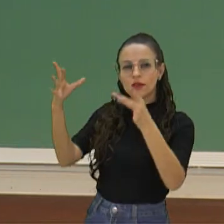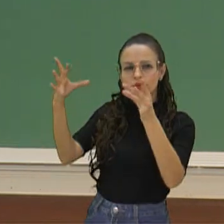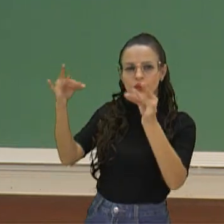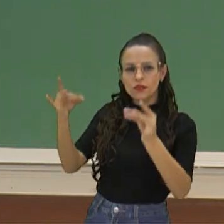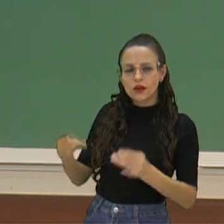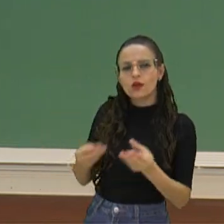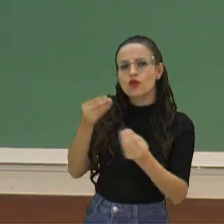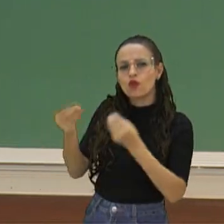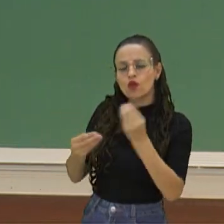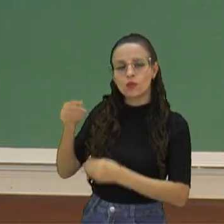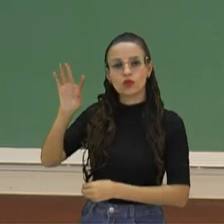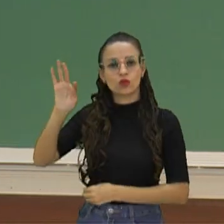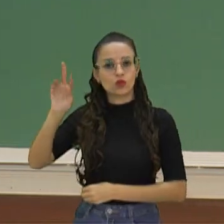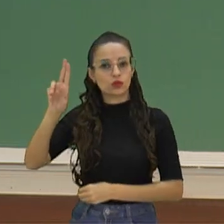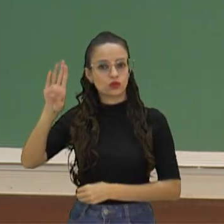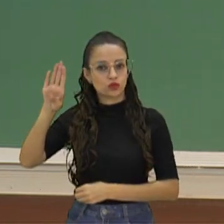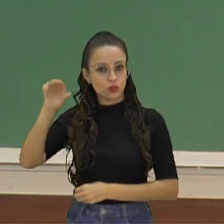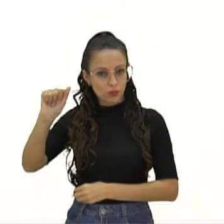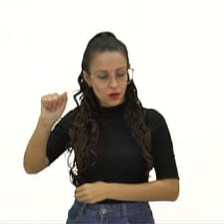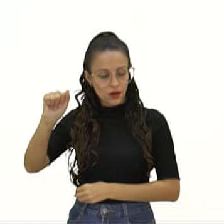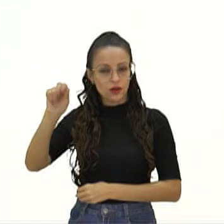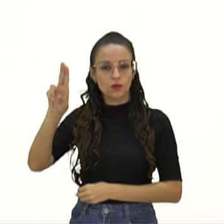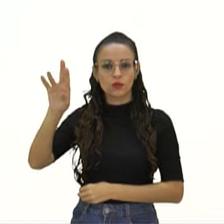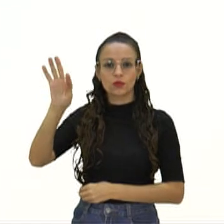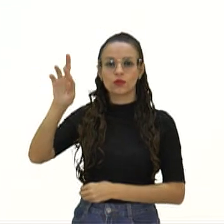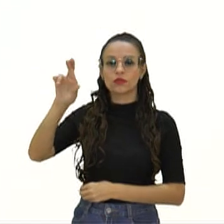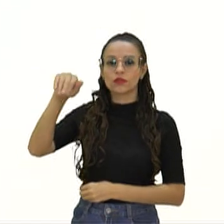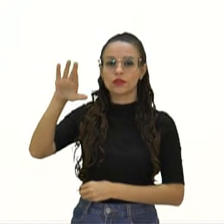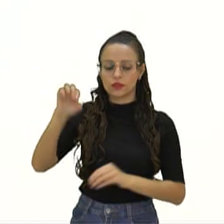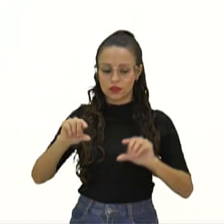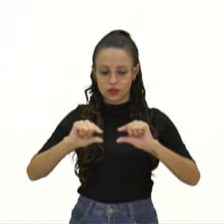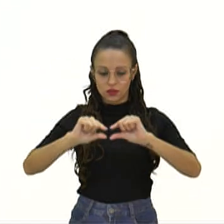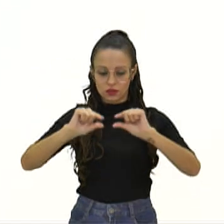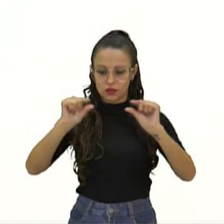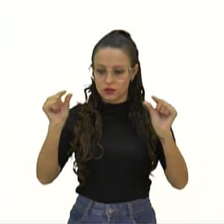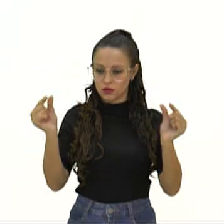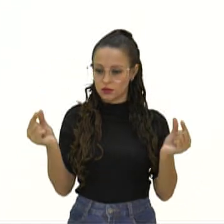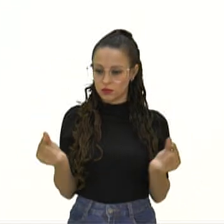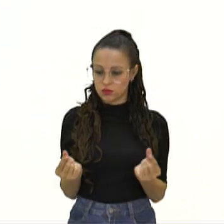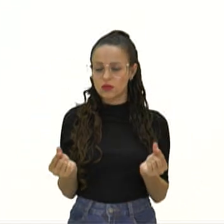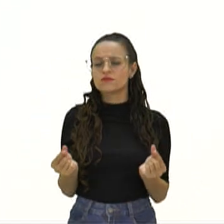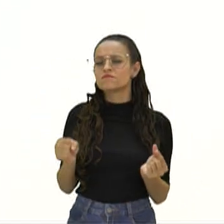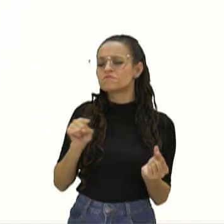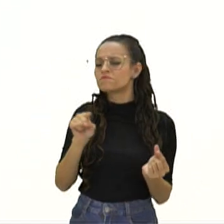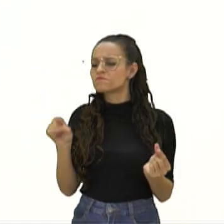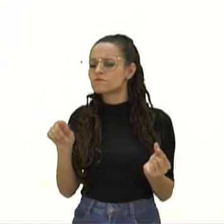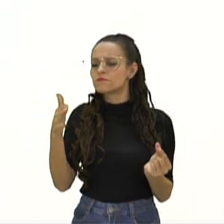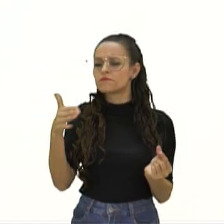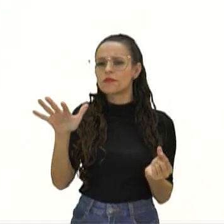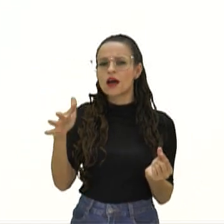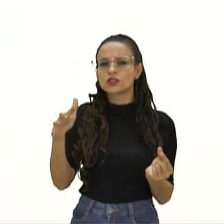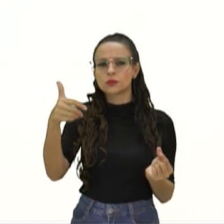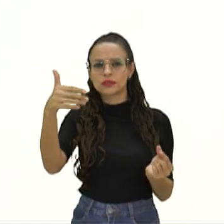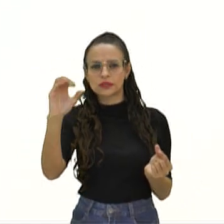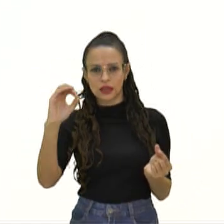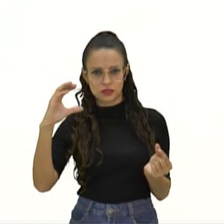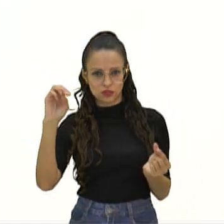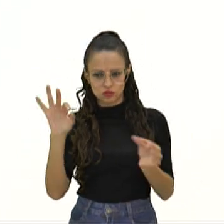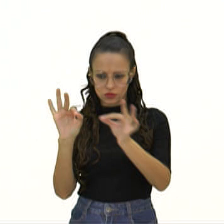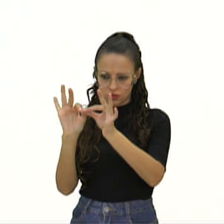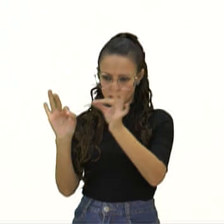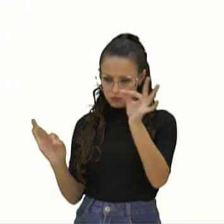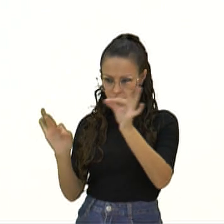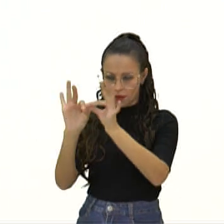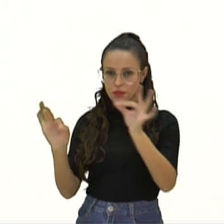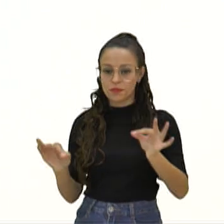é a tuba uterina. Então elas são 2 tubos, né, com aproximadamente 10 centímetros de comprimento cada um. Eles fazem a